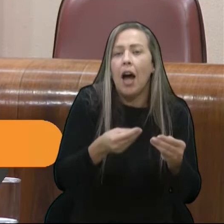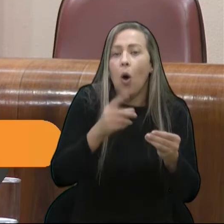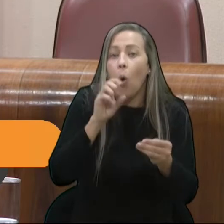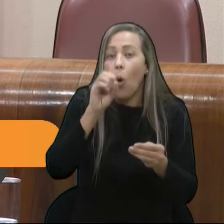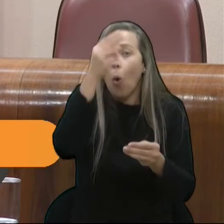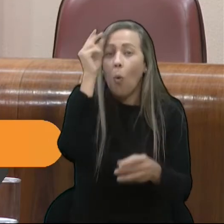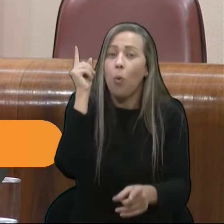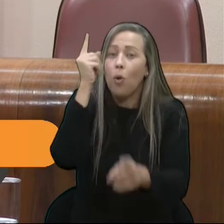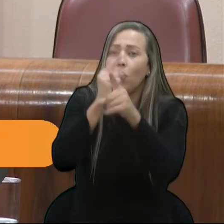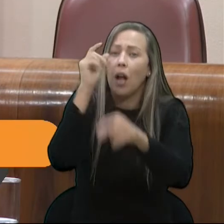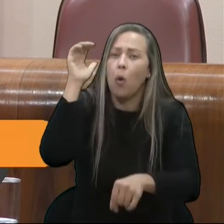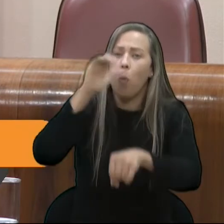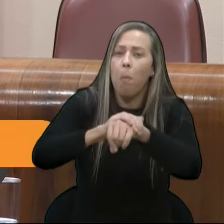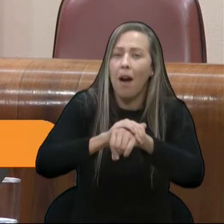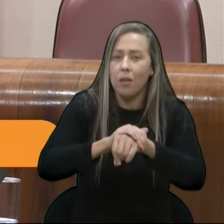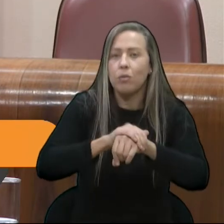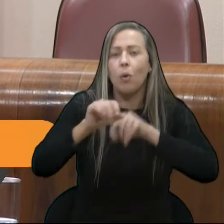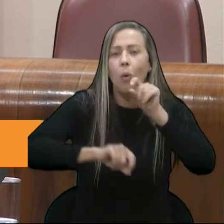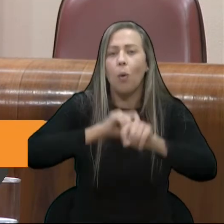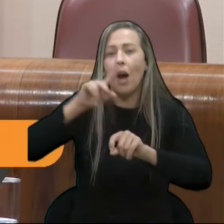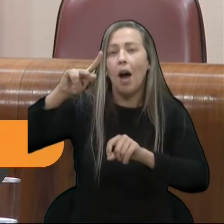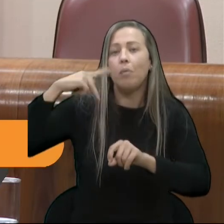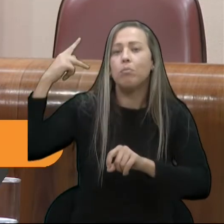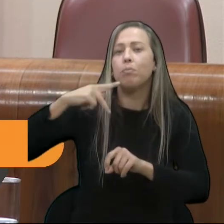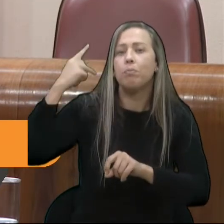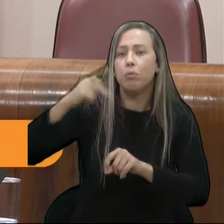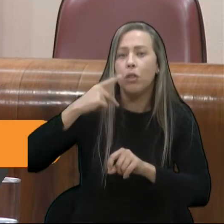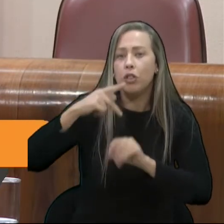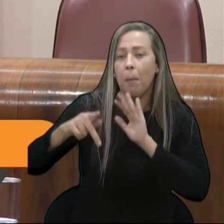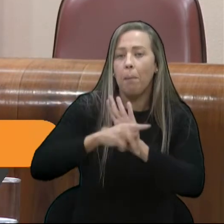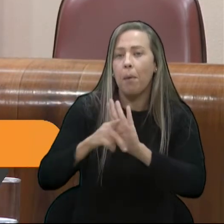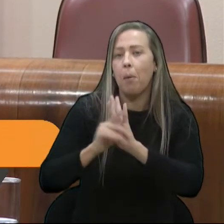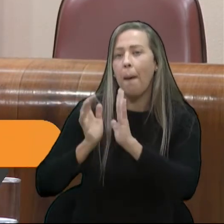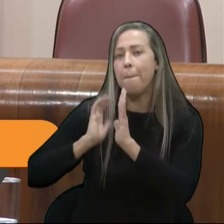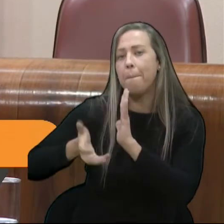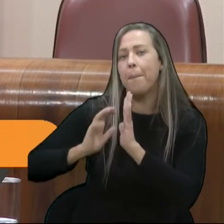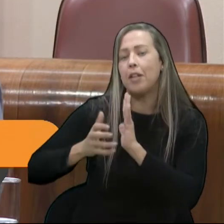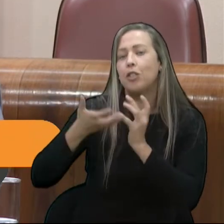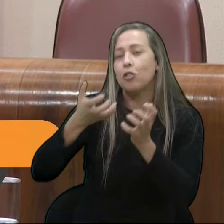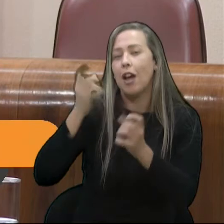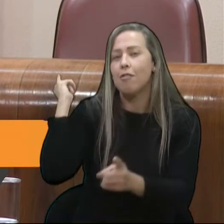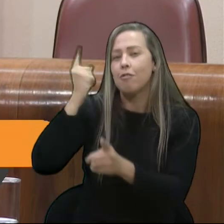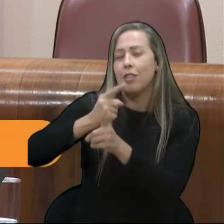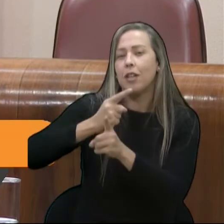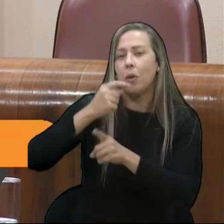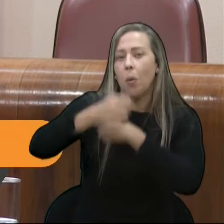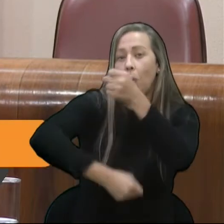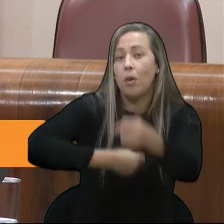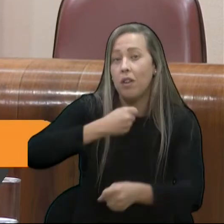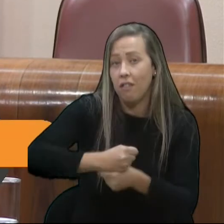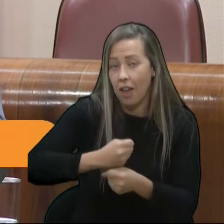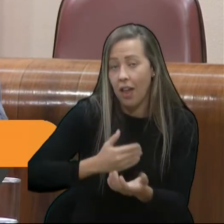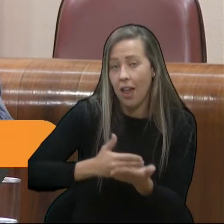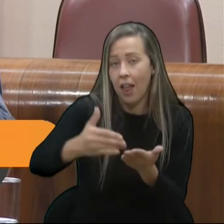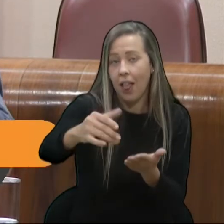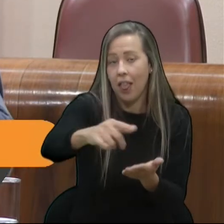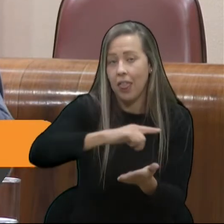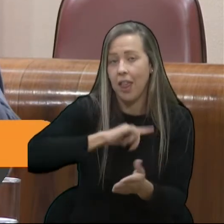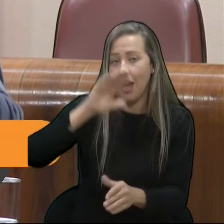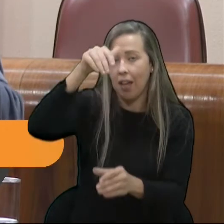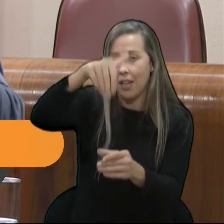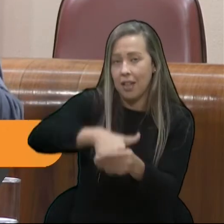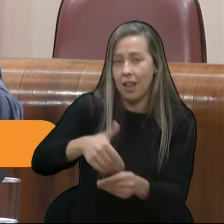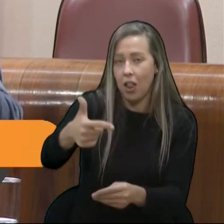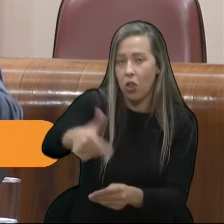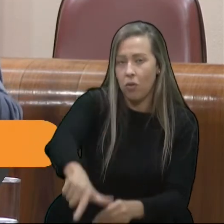encontrar culpados mediante o que uma política que é partidária quer encontrar, já que o ano que vem também possuímos e teremos